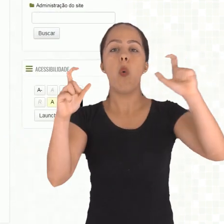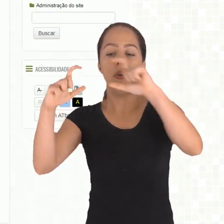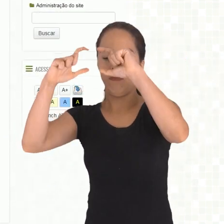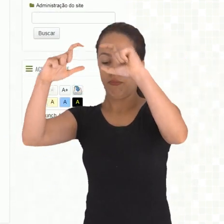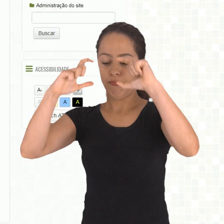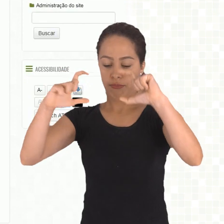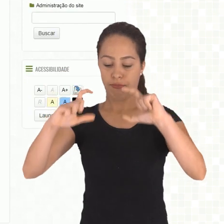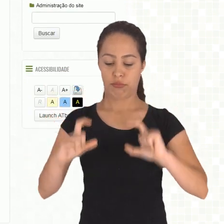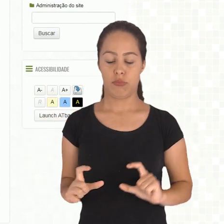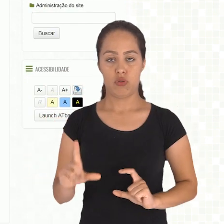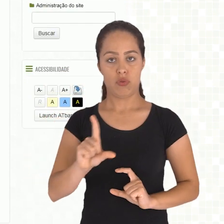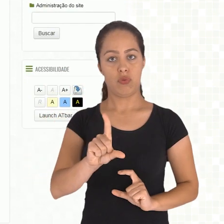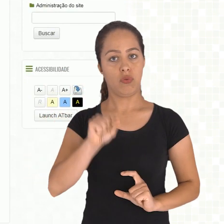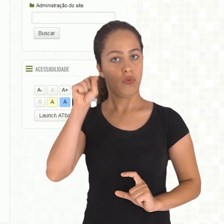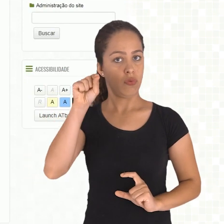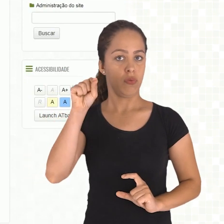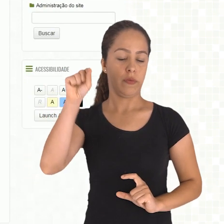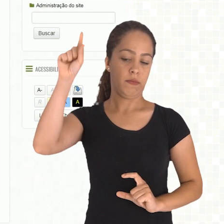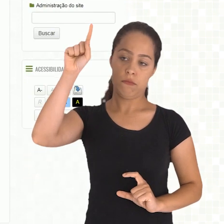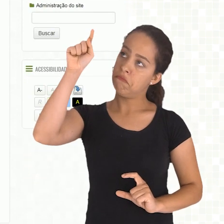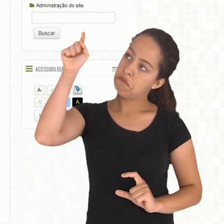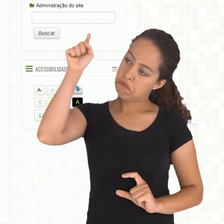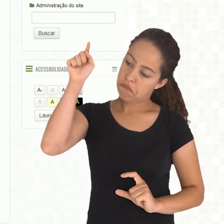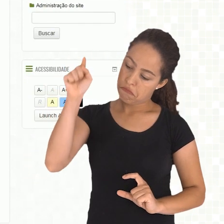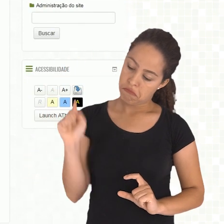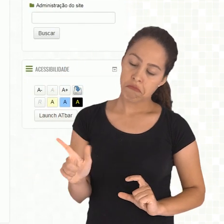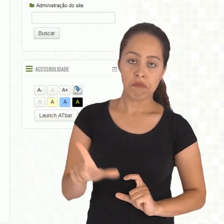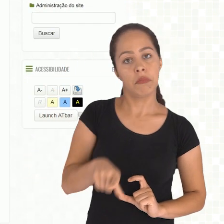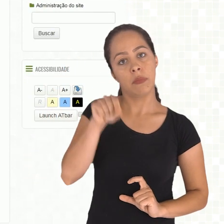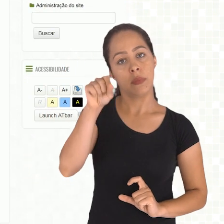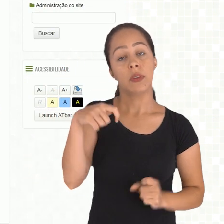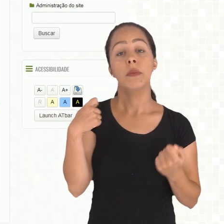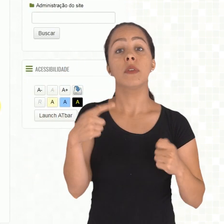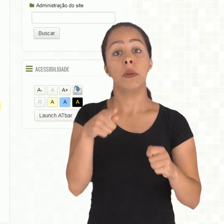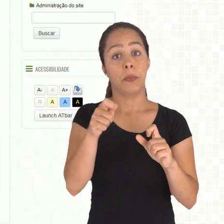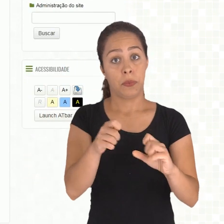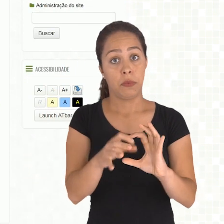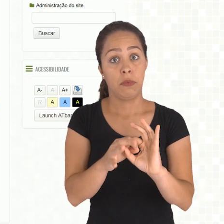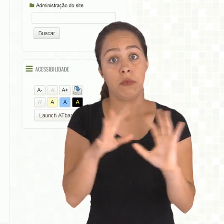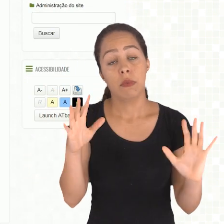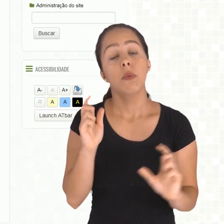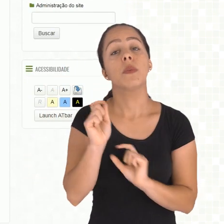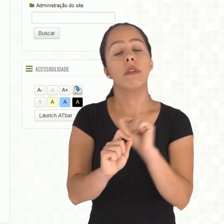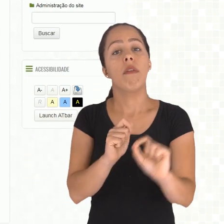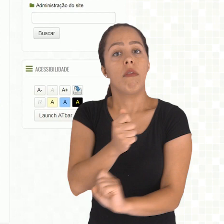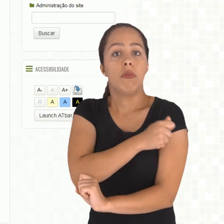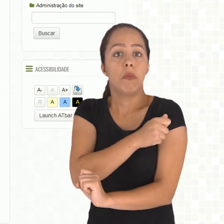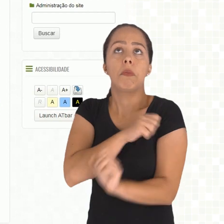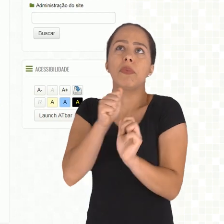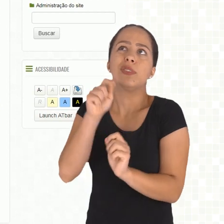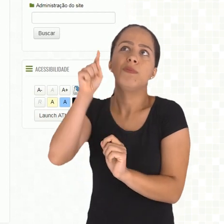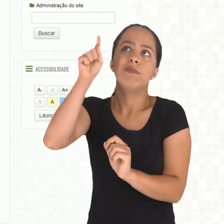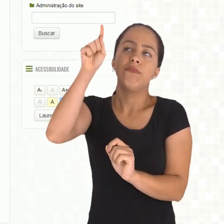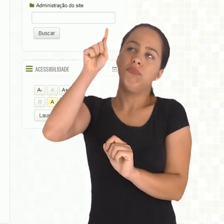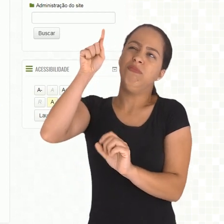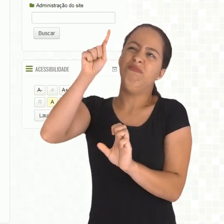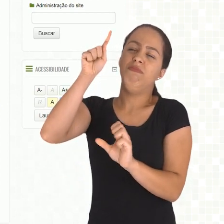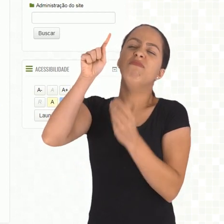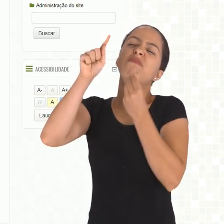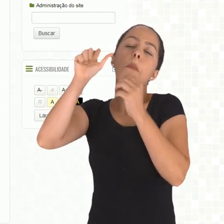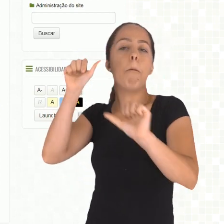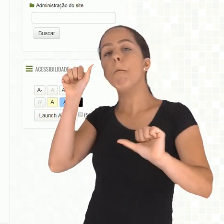certo essa palavra por exemplo foi apagada e esse texto foi inserido assim você consegue ter uma noção ou pelo menos se